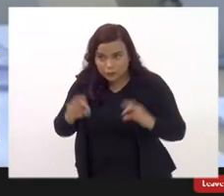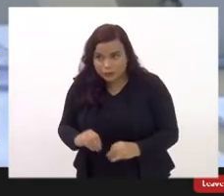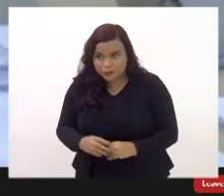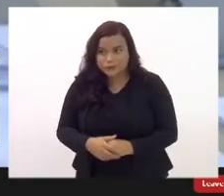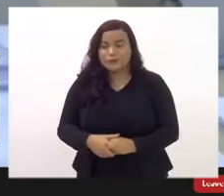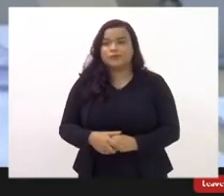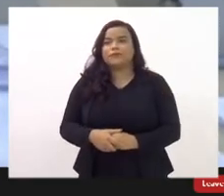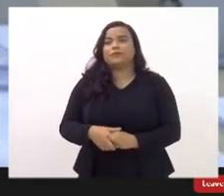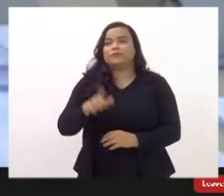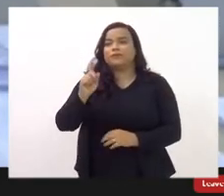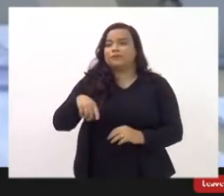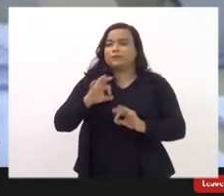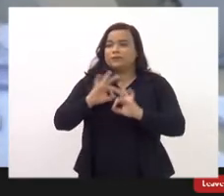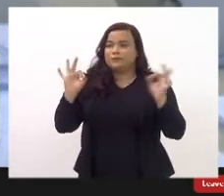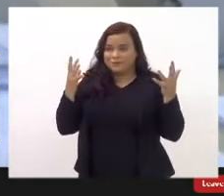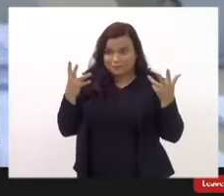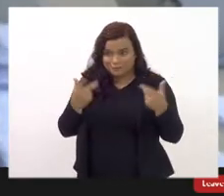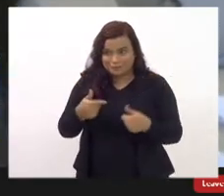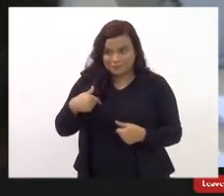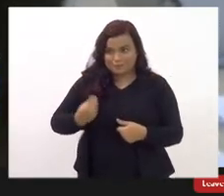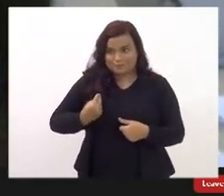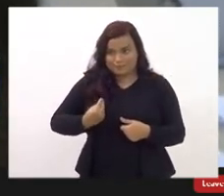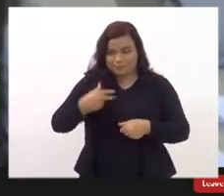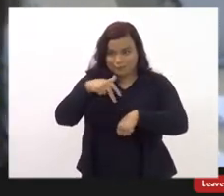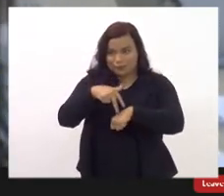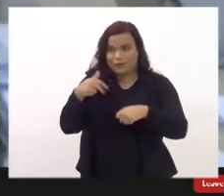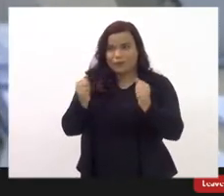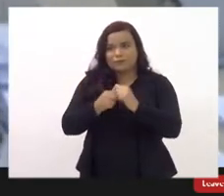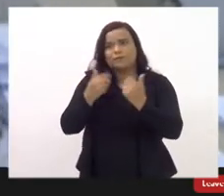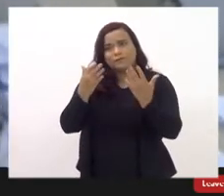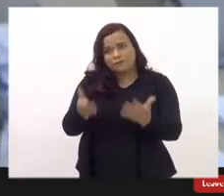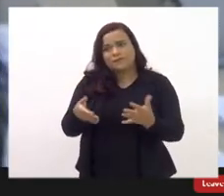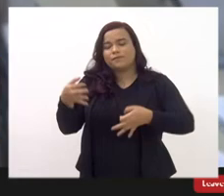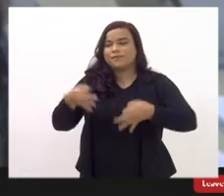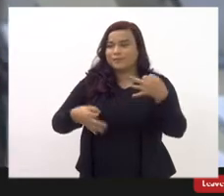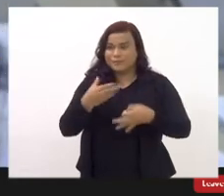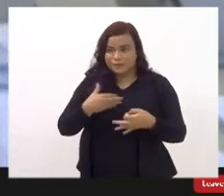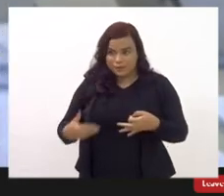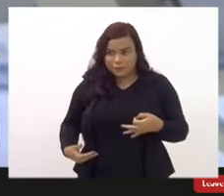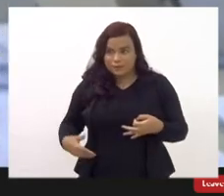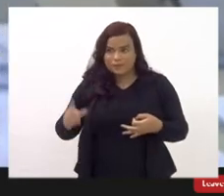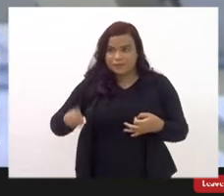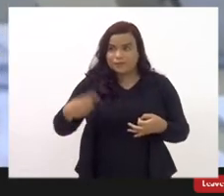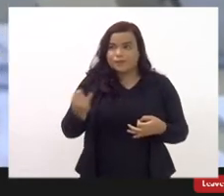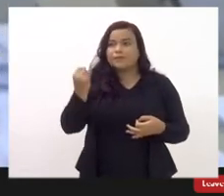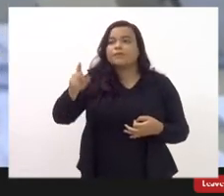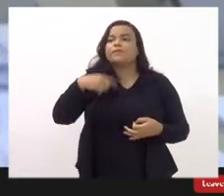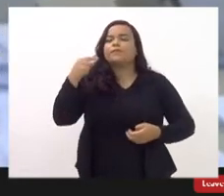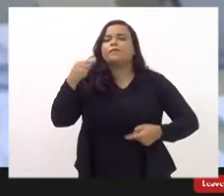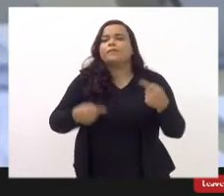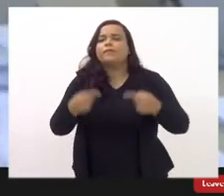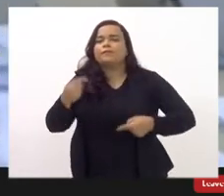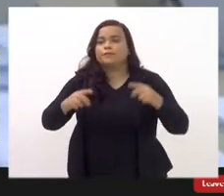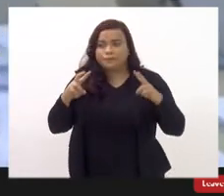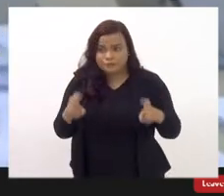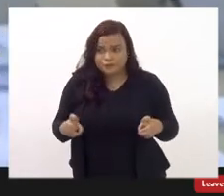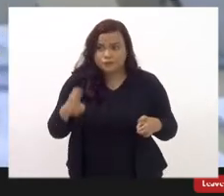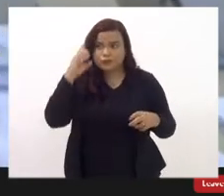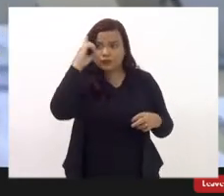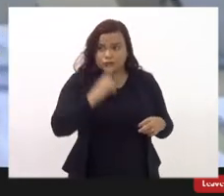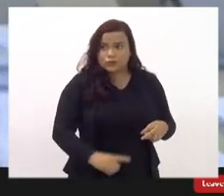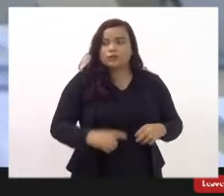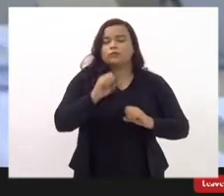É muito bom estar aqui nessa audiência pública, que é fundamental para a gente estar discutindo a questão do direito à